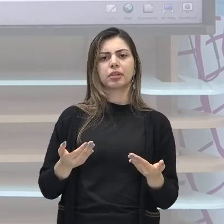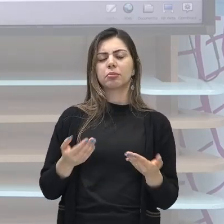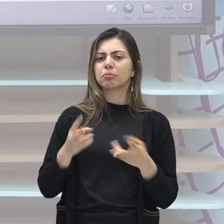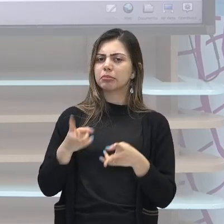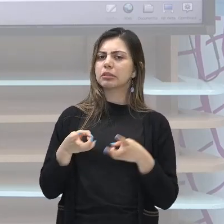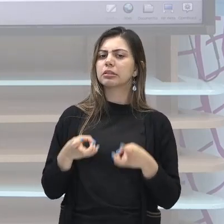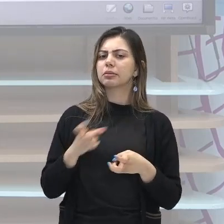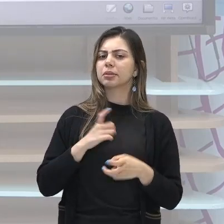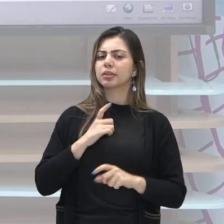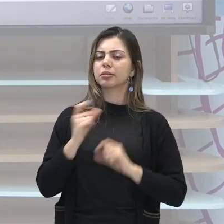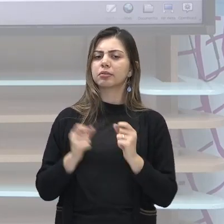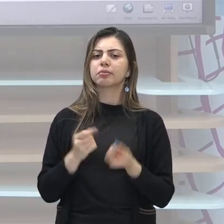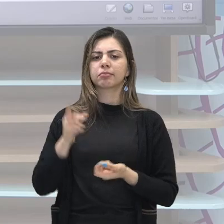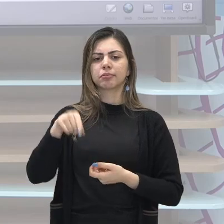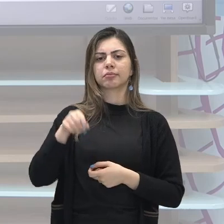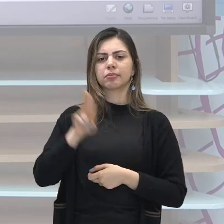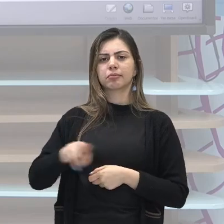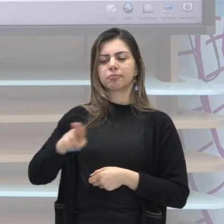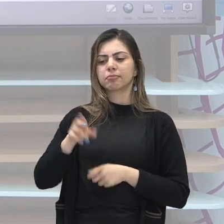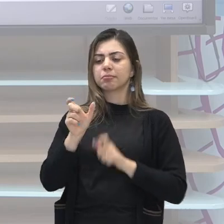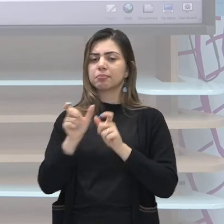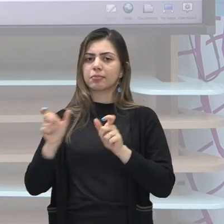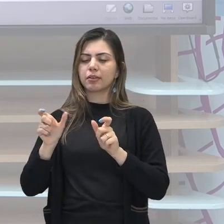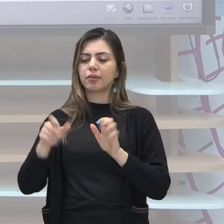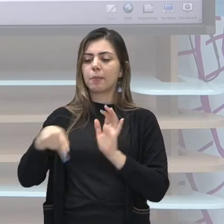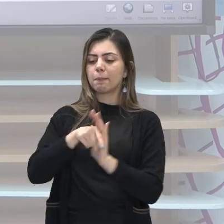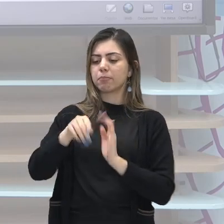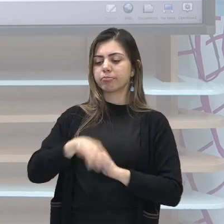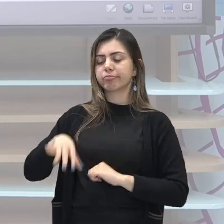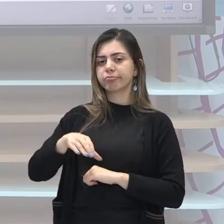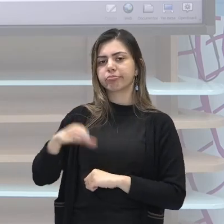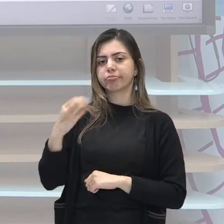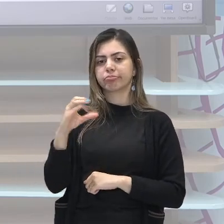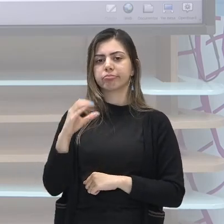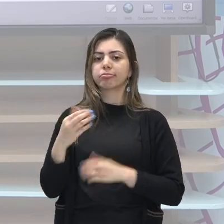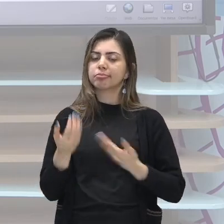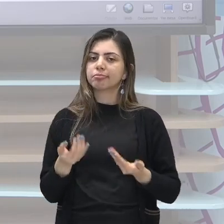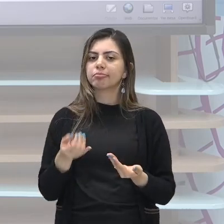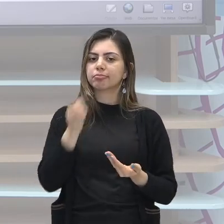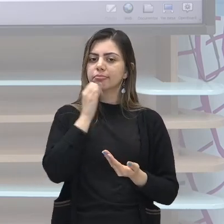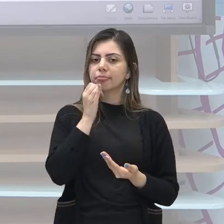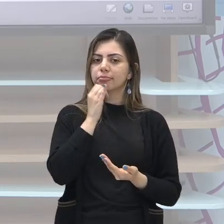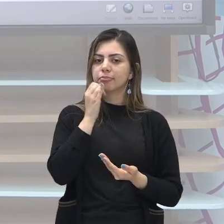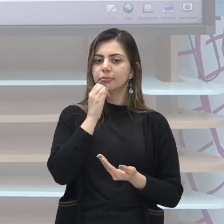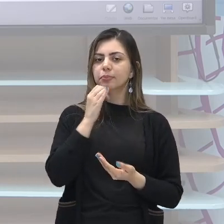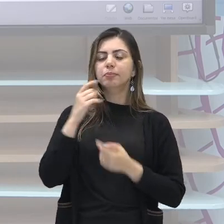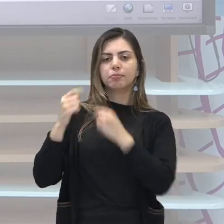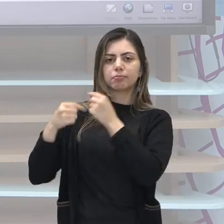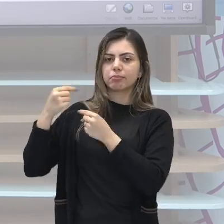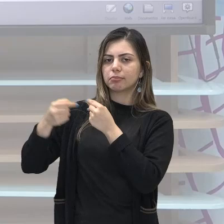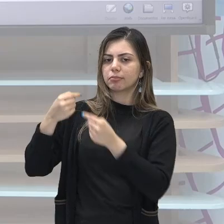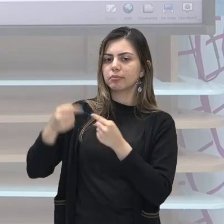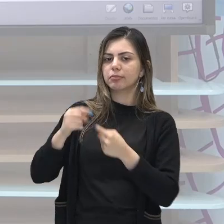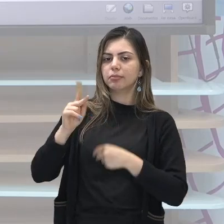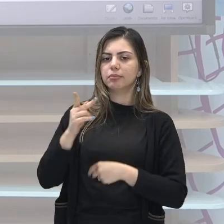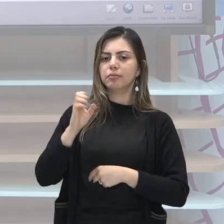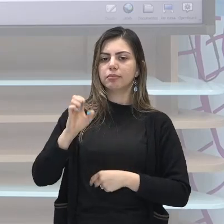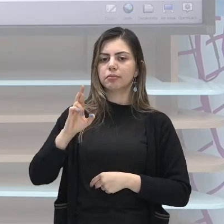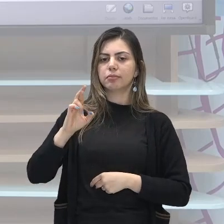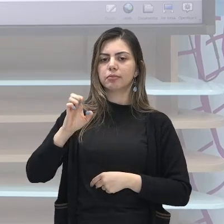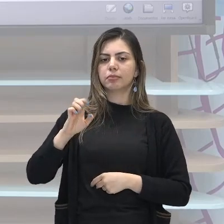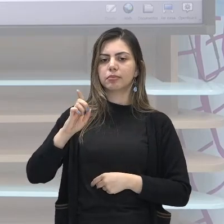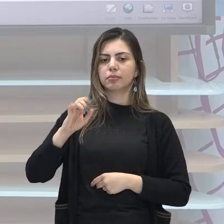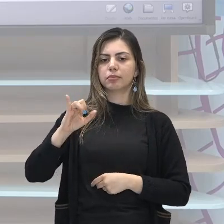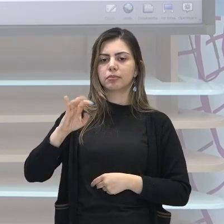a utilização de termos da ciência, né, como a hereditariedade. O que seria hereditário? São